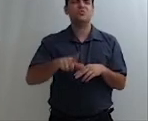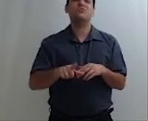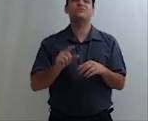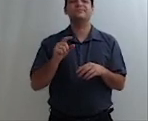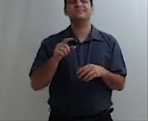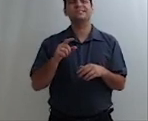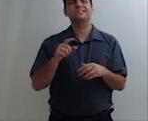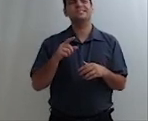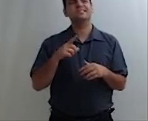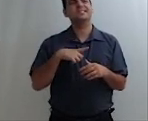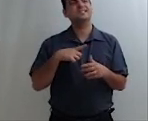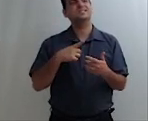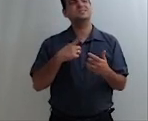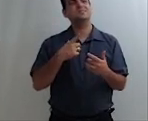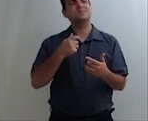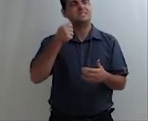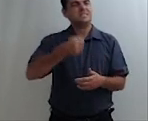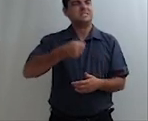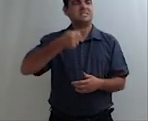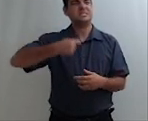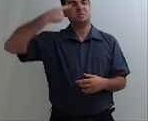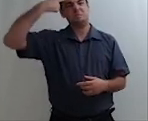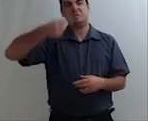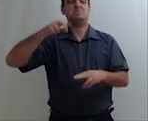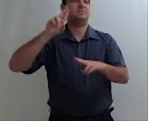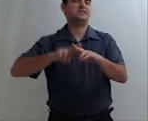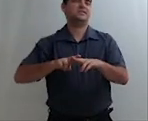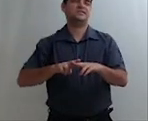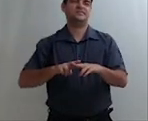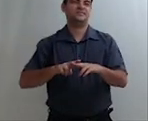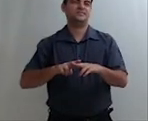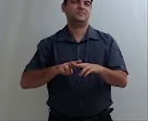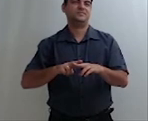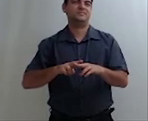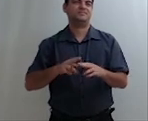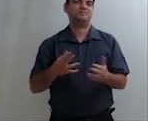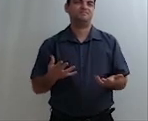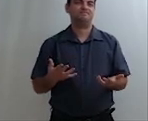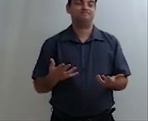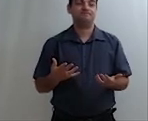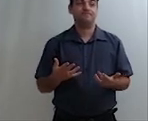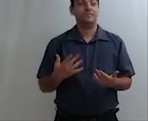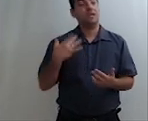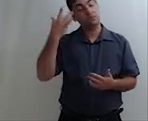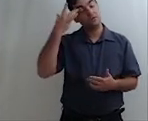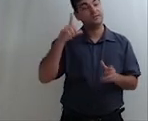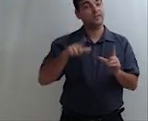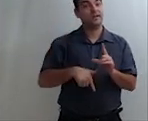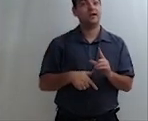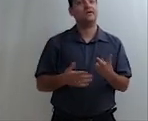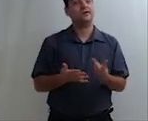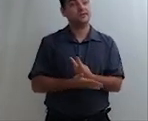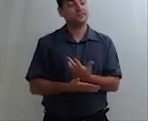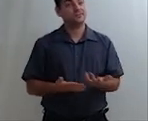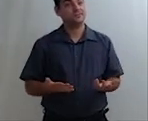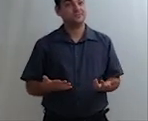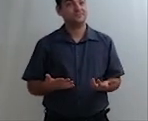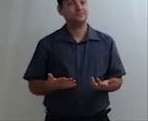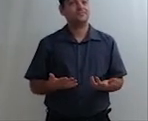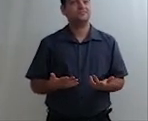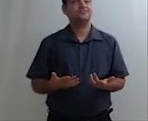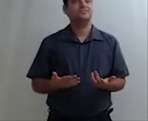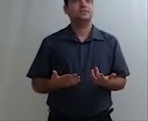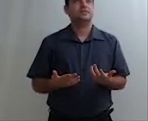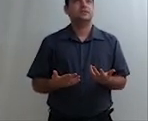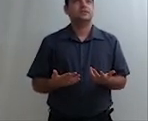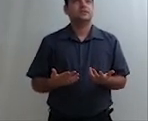arbitrariedade de prisão preventiva né o caso totalmente ilegal caso este que conforme